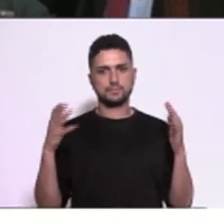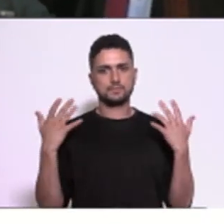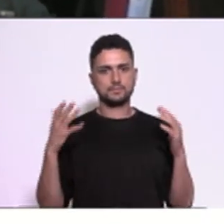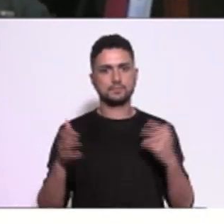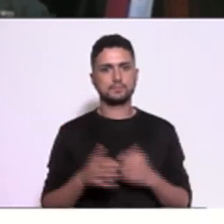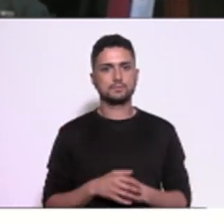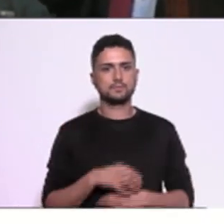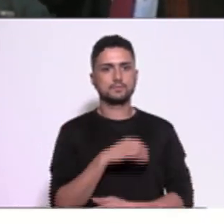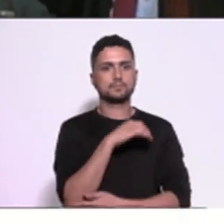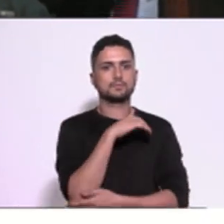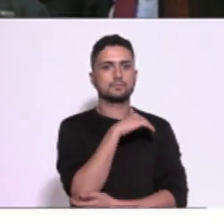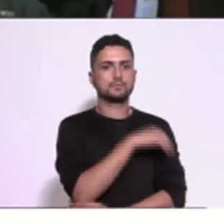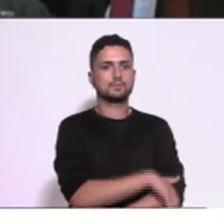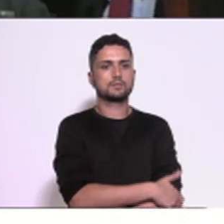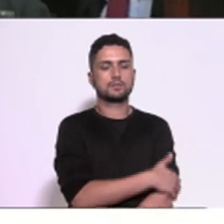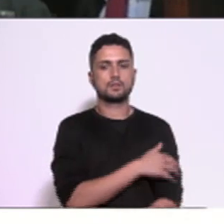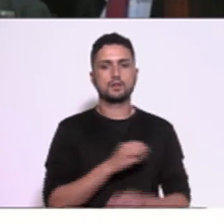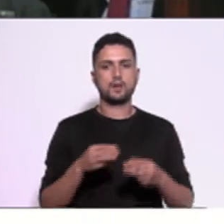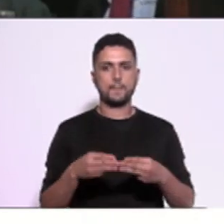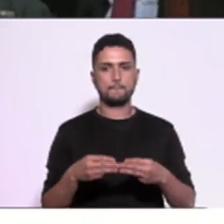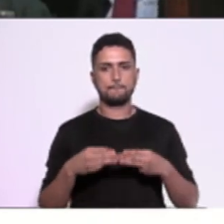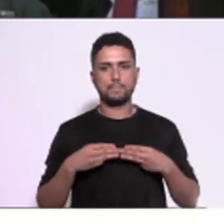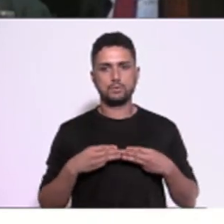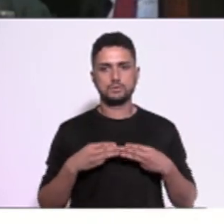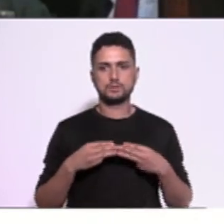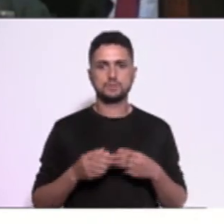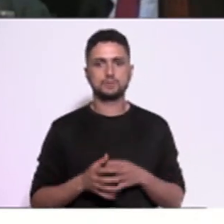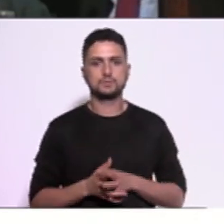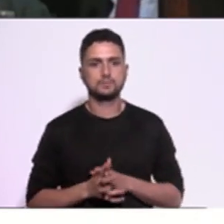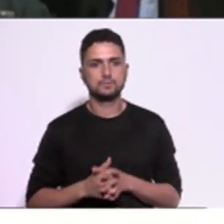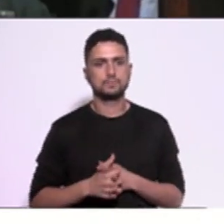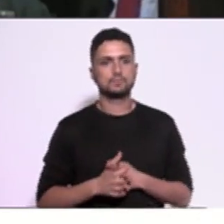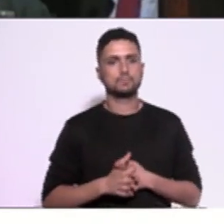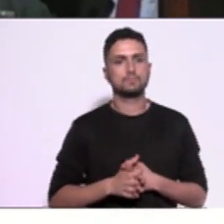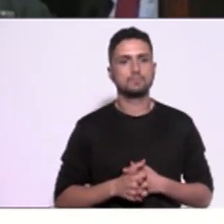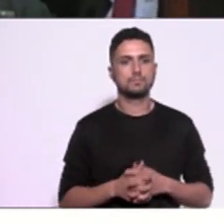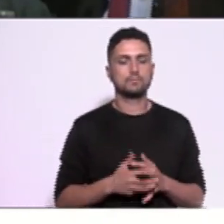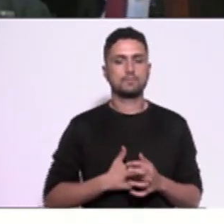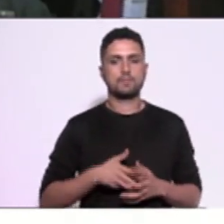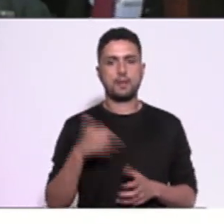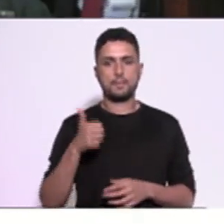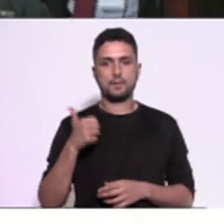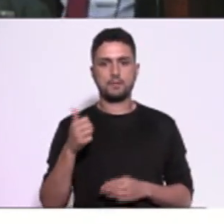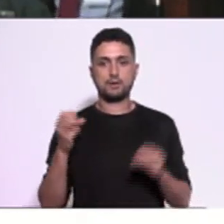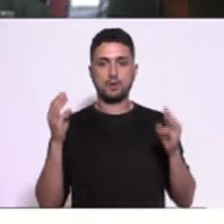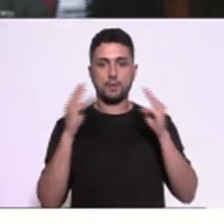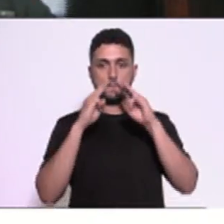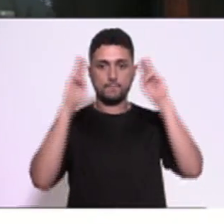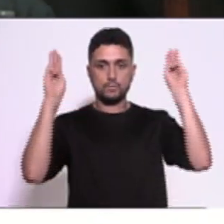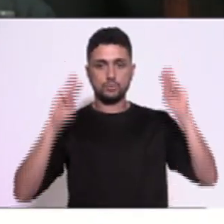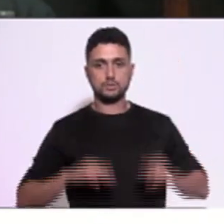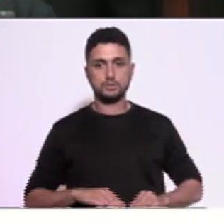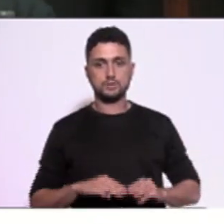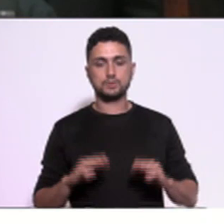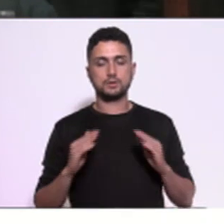aplausos. Nosso primeiro agraciado é o Museu Casa de Benjamin